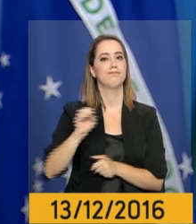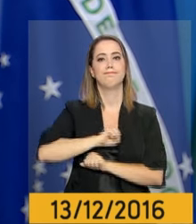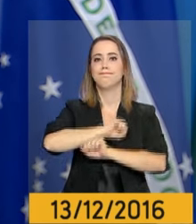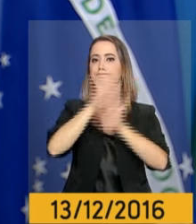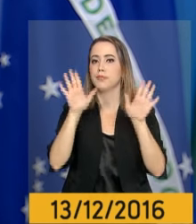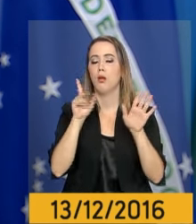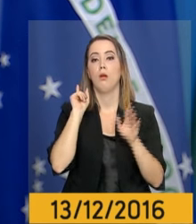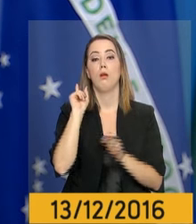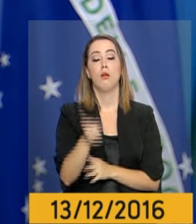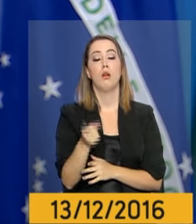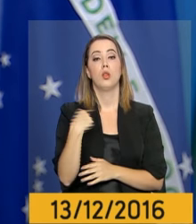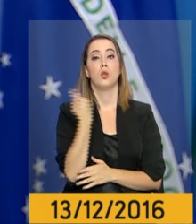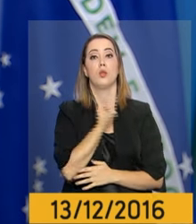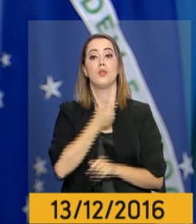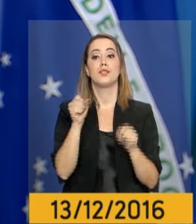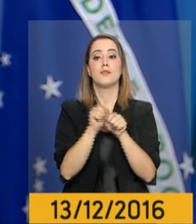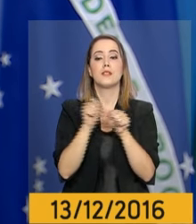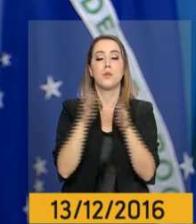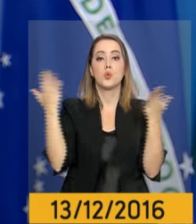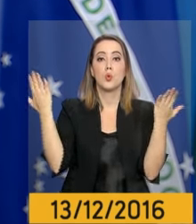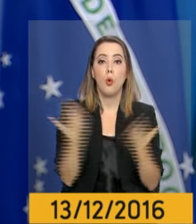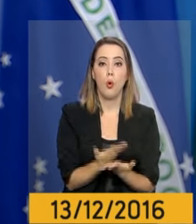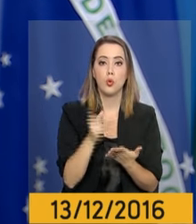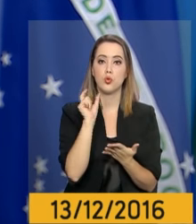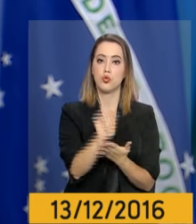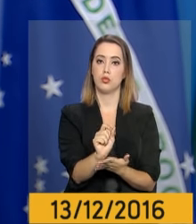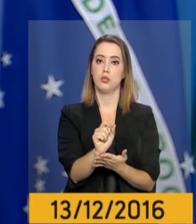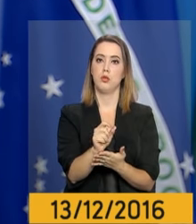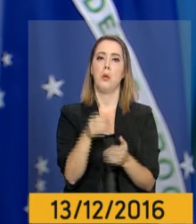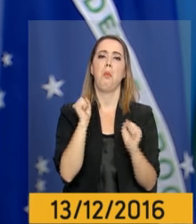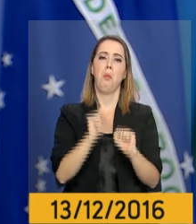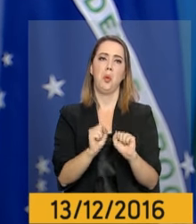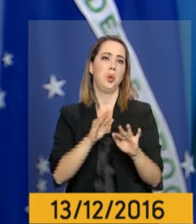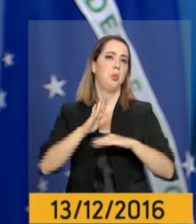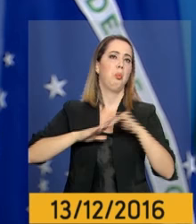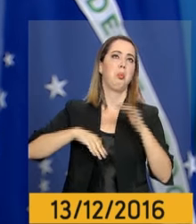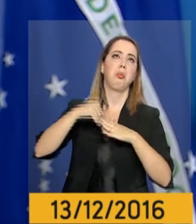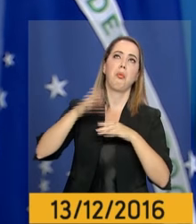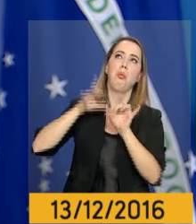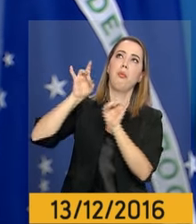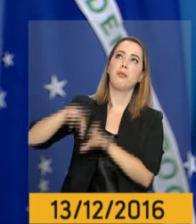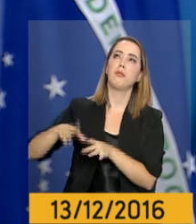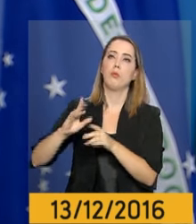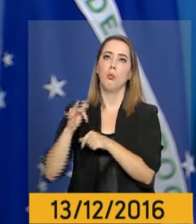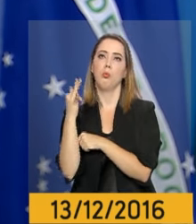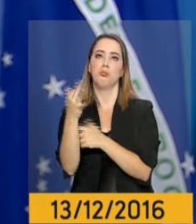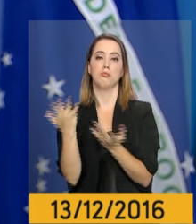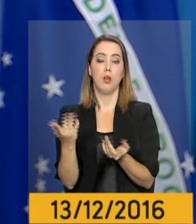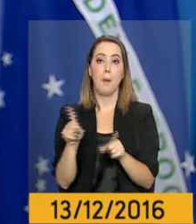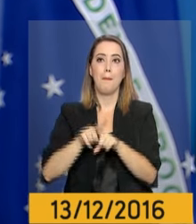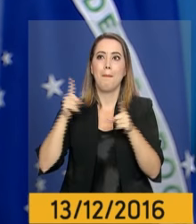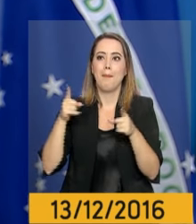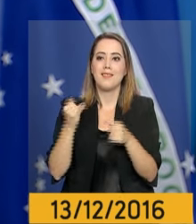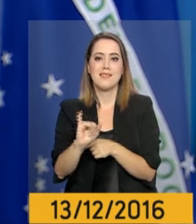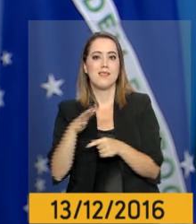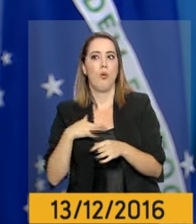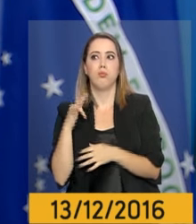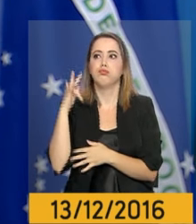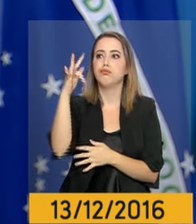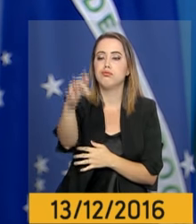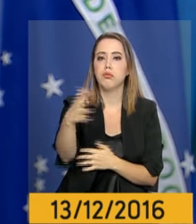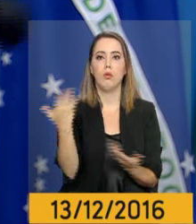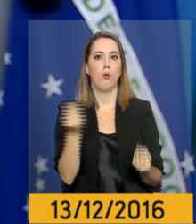estamos fazendo hoje, e volto a dizer, poderia não fazê-lo, deixar para depois, mas se deixar para depois, eu não